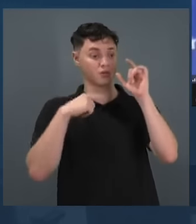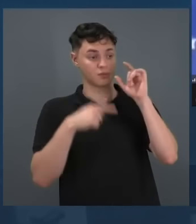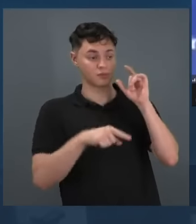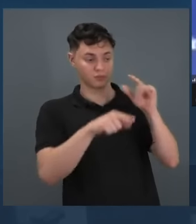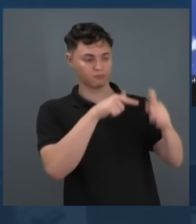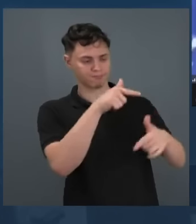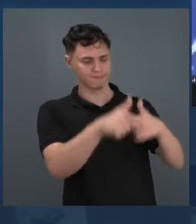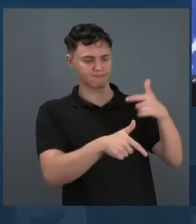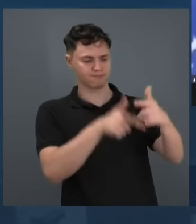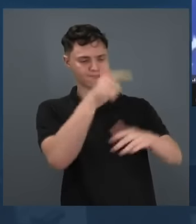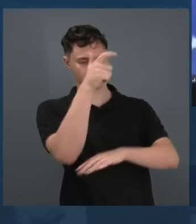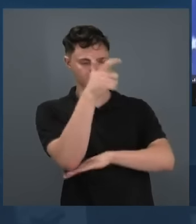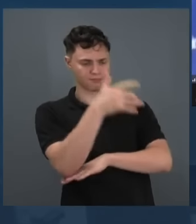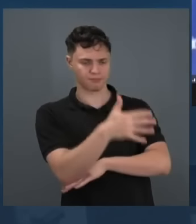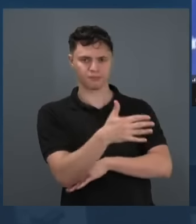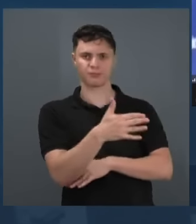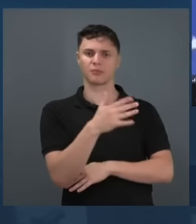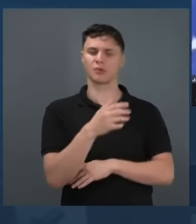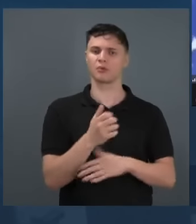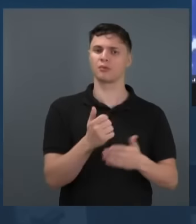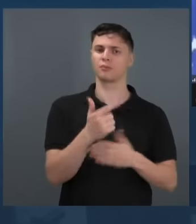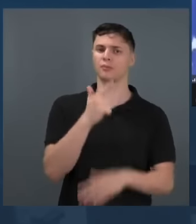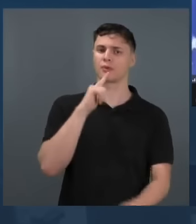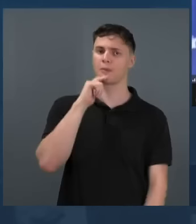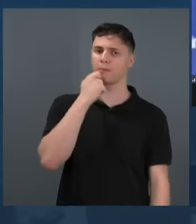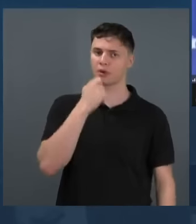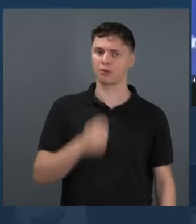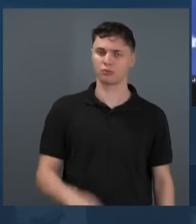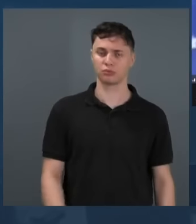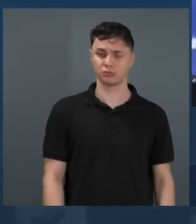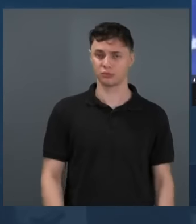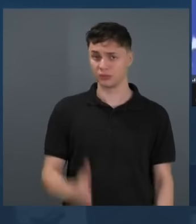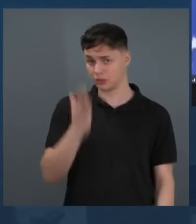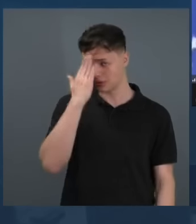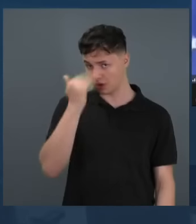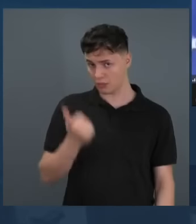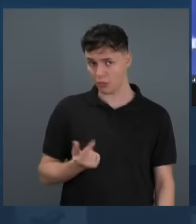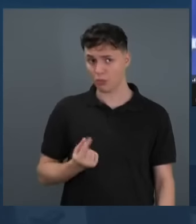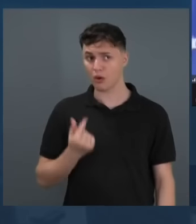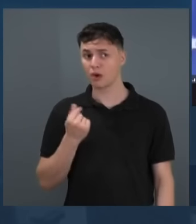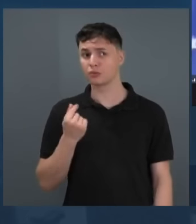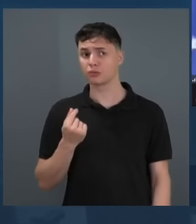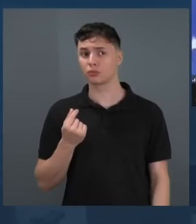de madrugada, para levar o pão de cada dia para a sua família. Sabe quanto?